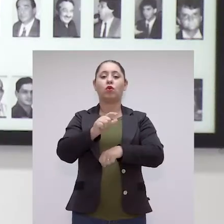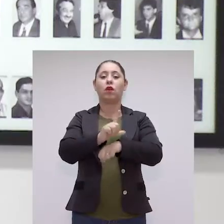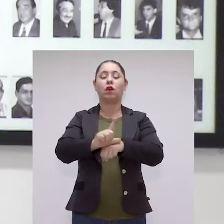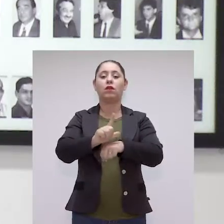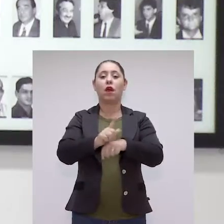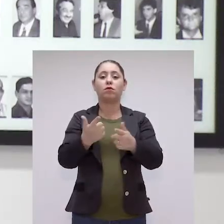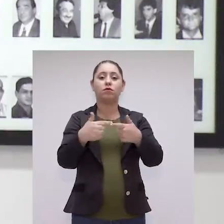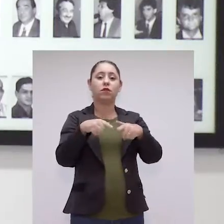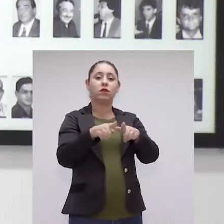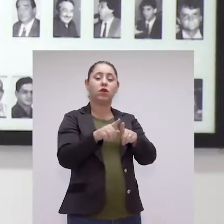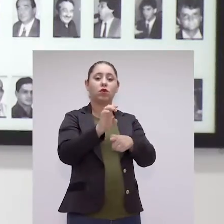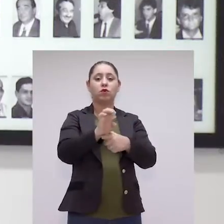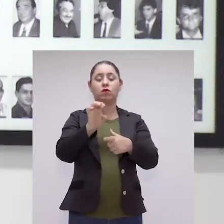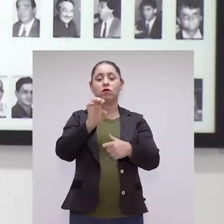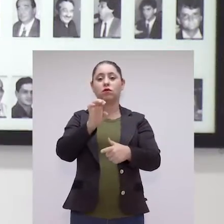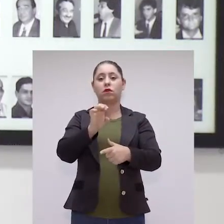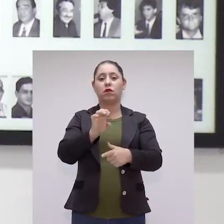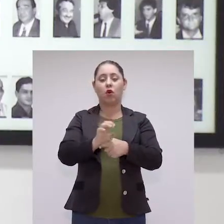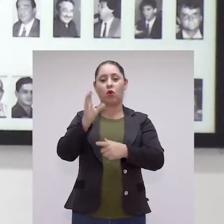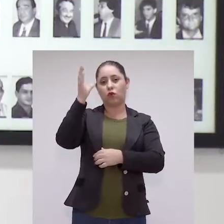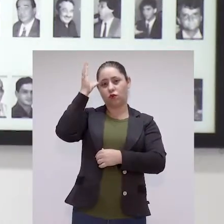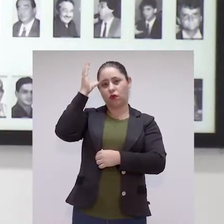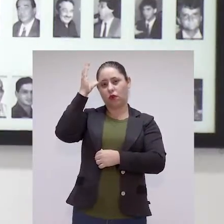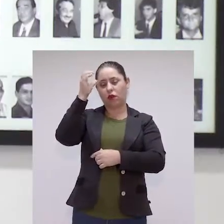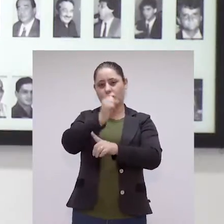Agosto Lilás e propõem parcerias com o